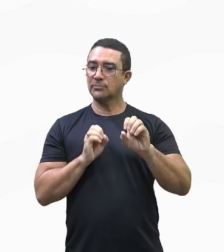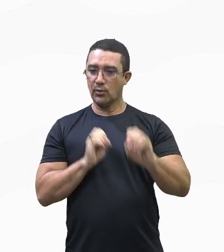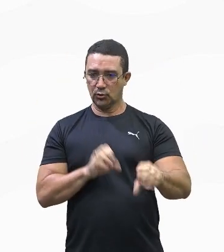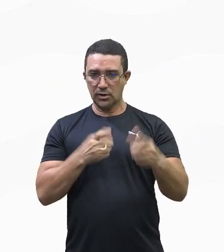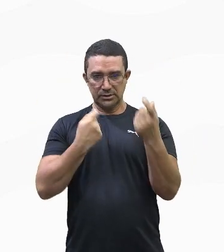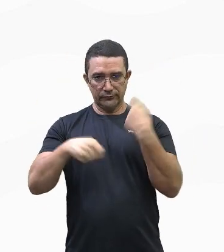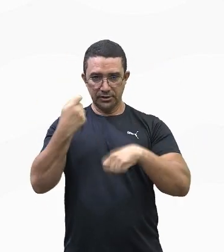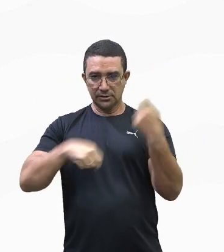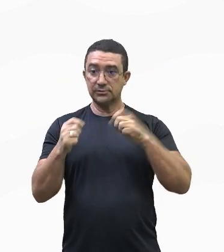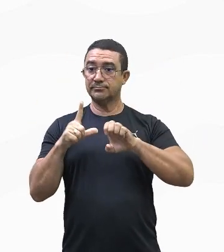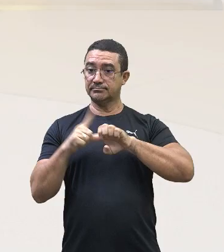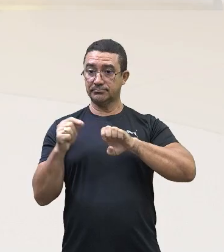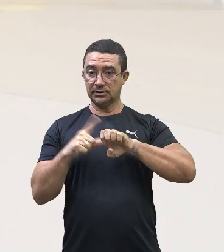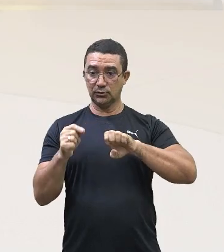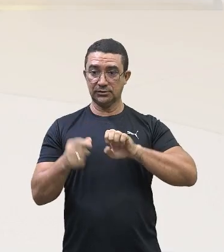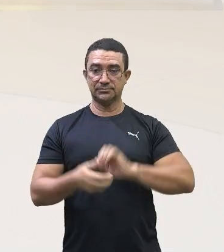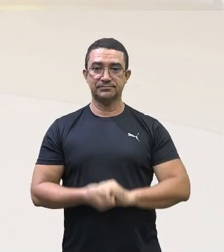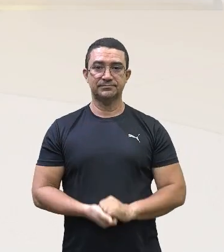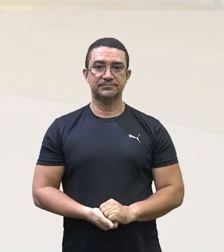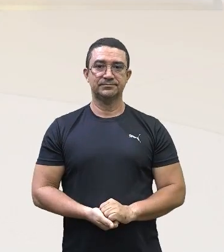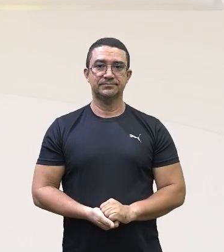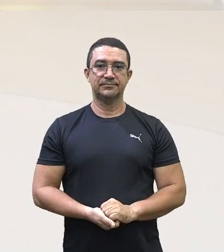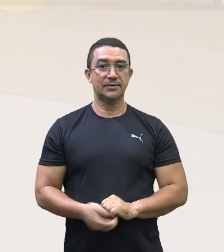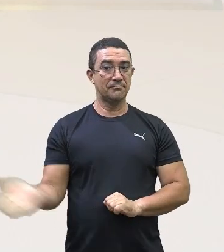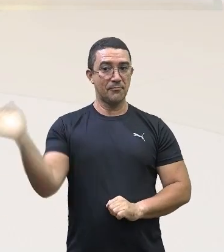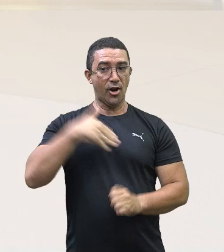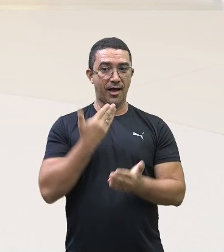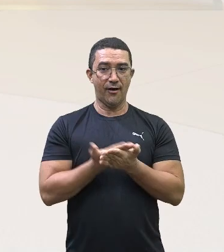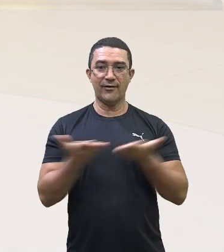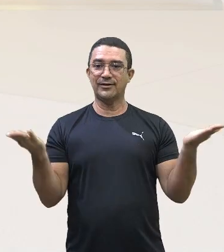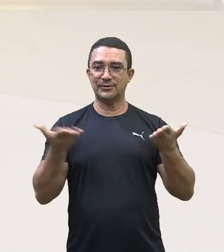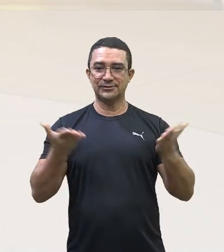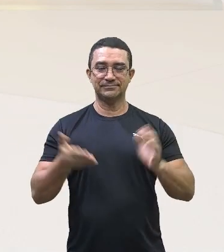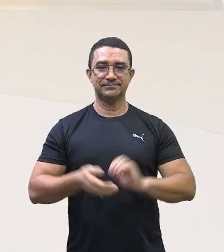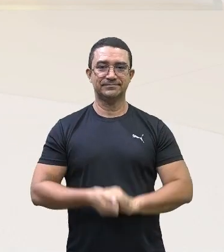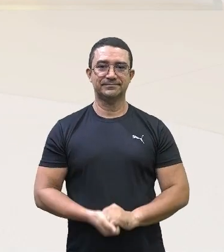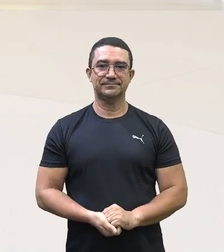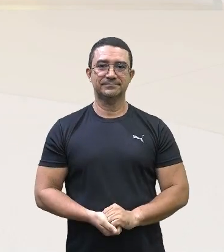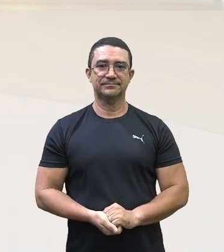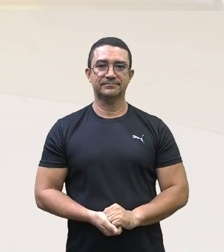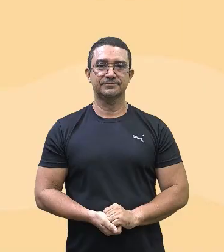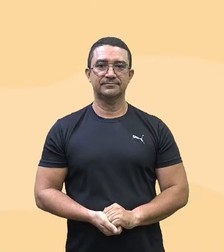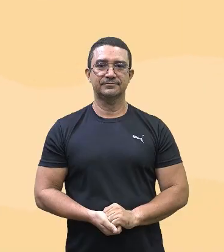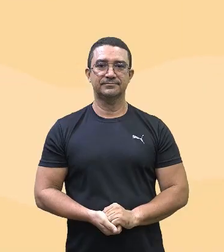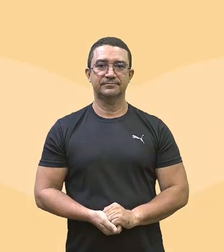educação financeira e empreendedorismo. Vamos para a nossa aula de hoje? Vamos lá.